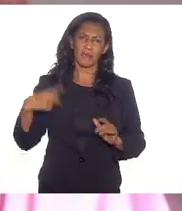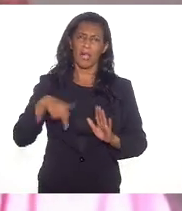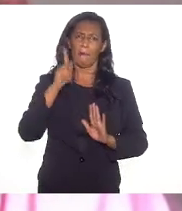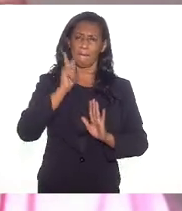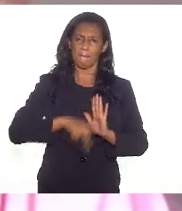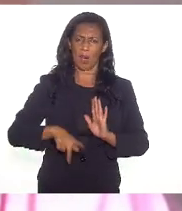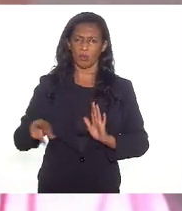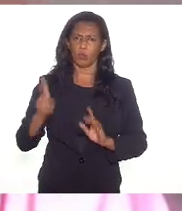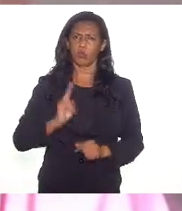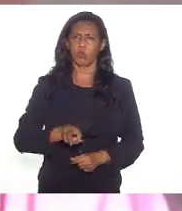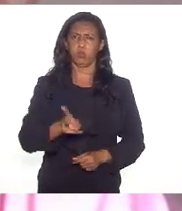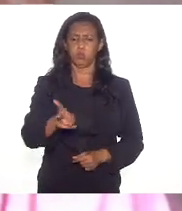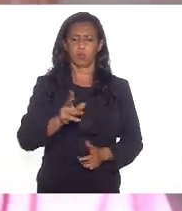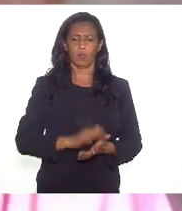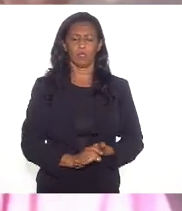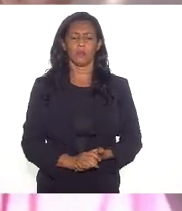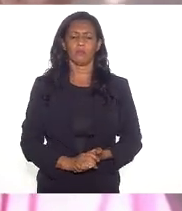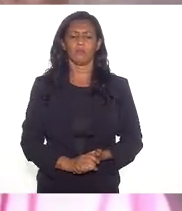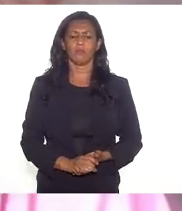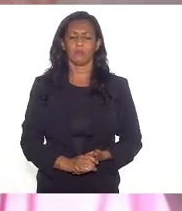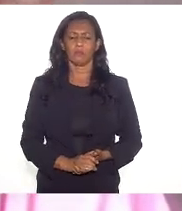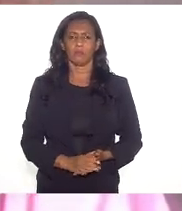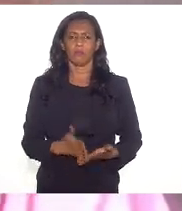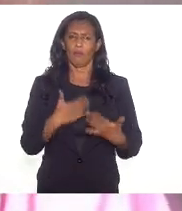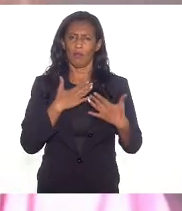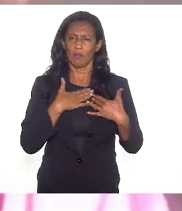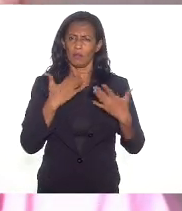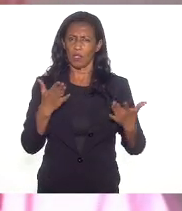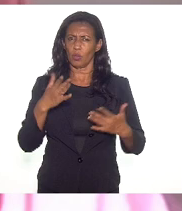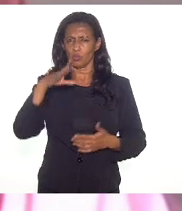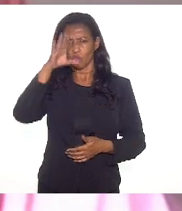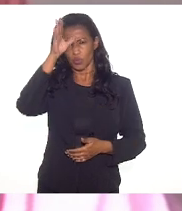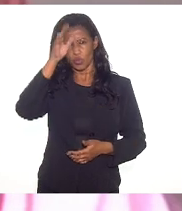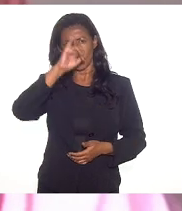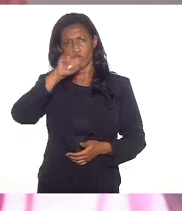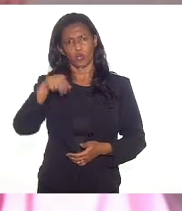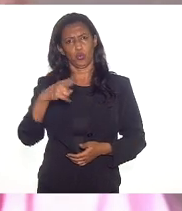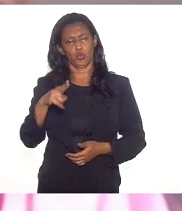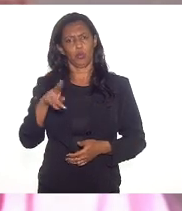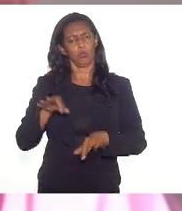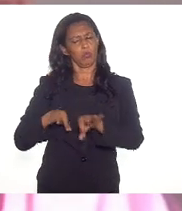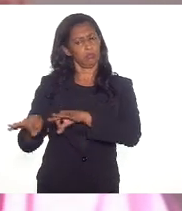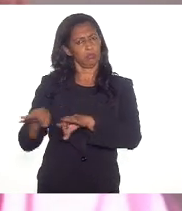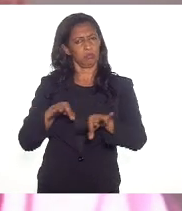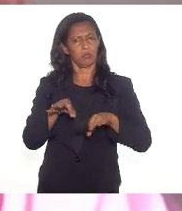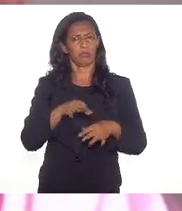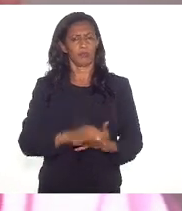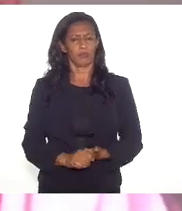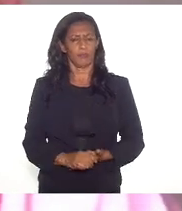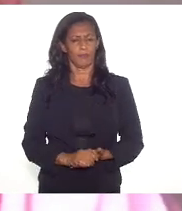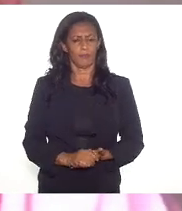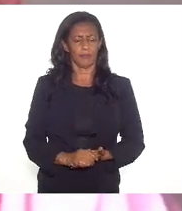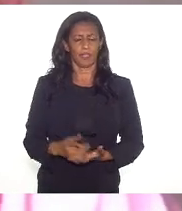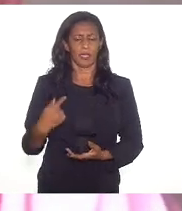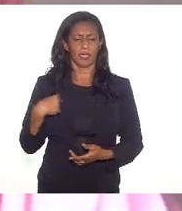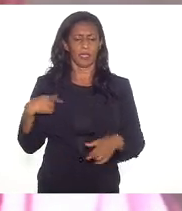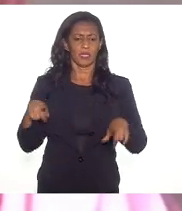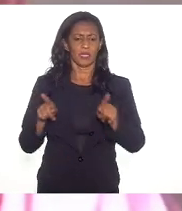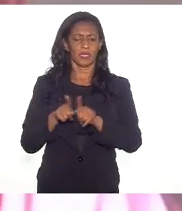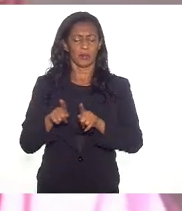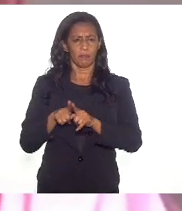ativa. Saúdo a iniciativa da deputada Tia Ju pela construção desse projeto, que alinha também